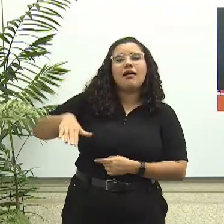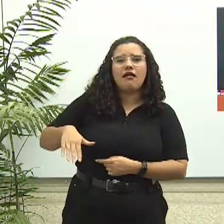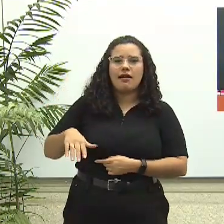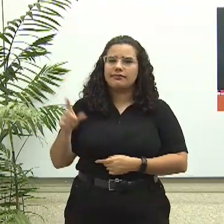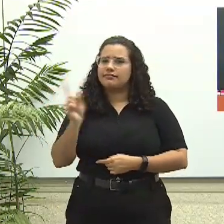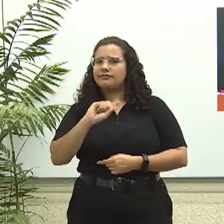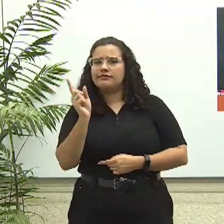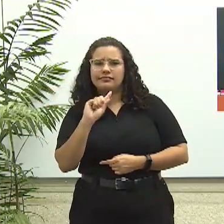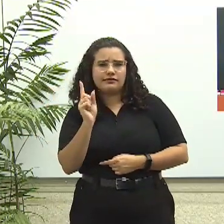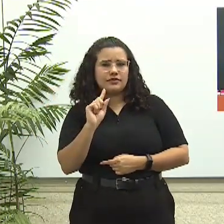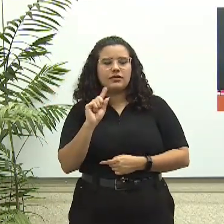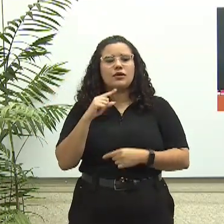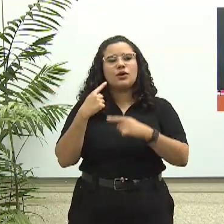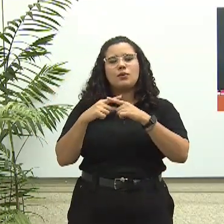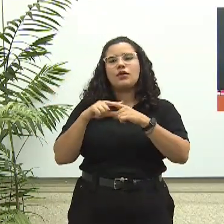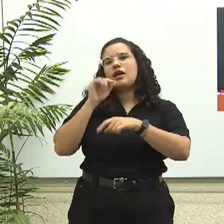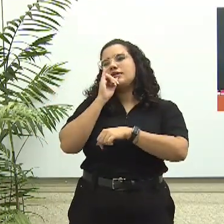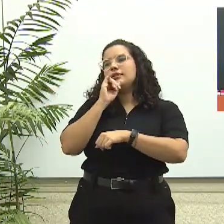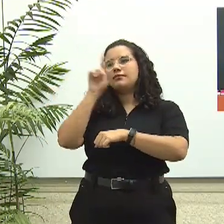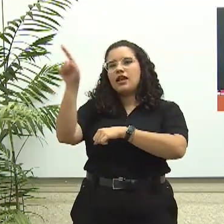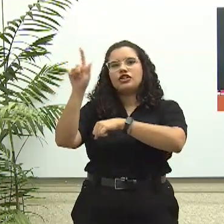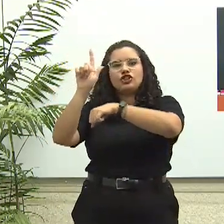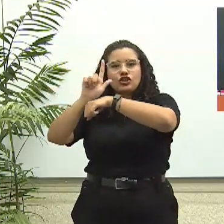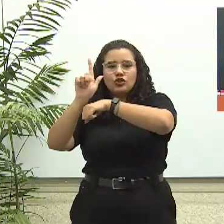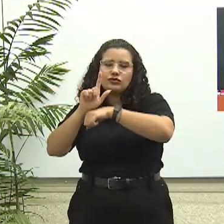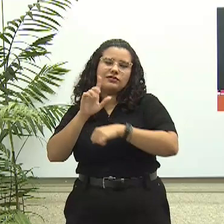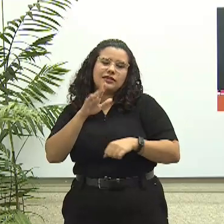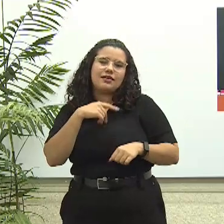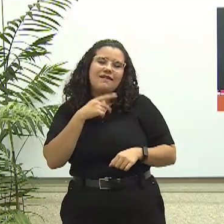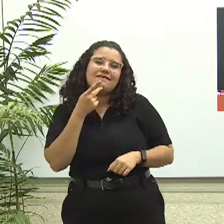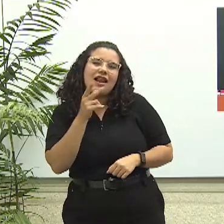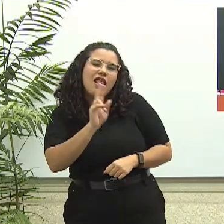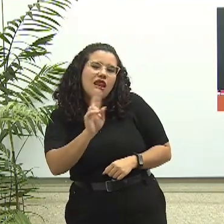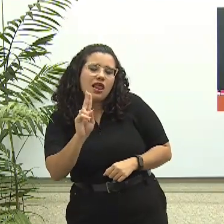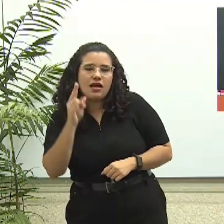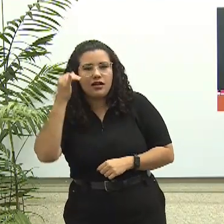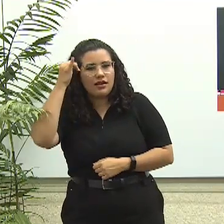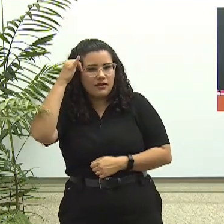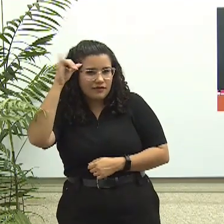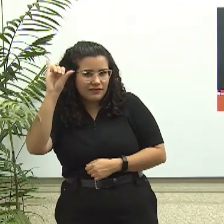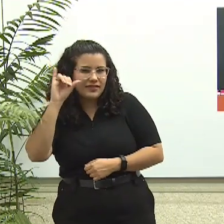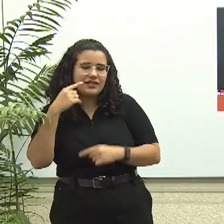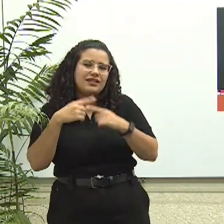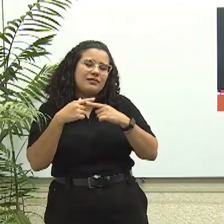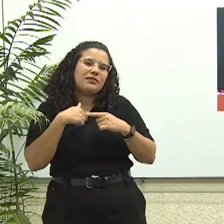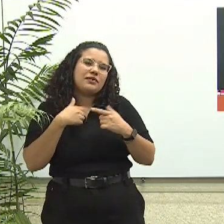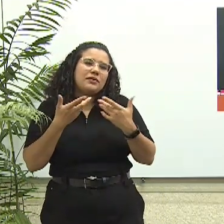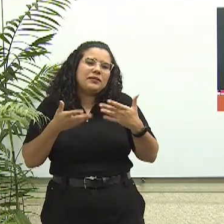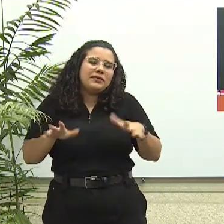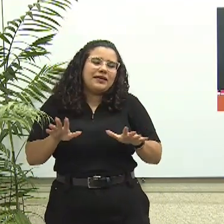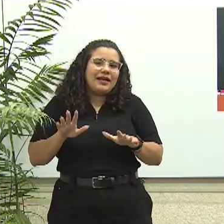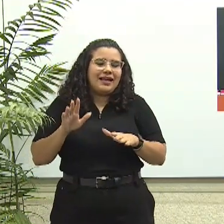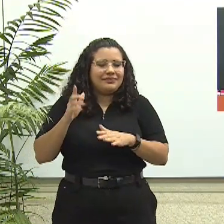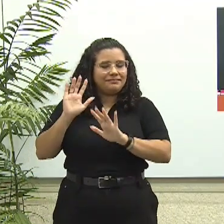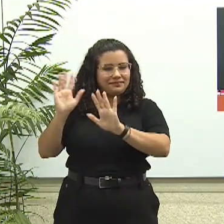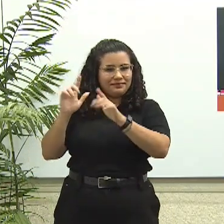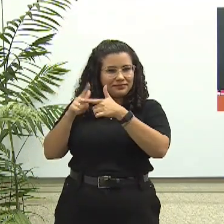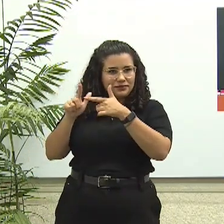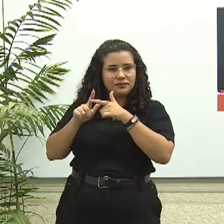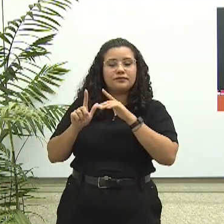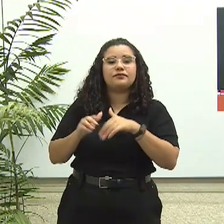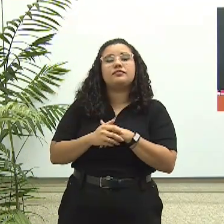só isso aí o gestor nosso lá não vou falar nomes porque não não me não quero não ele vai dizer assim para